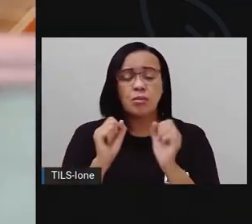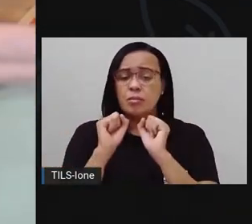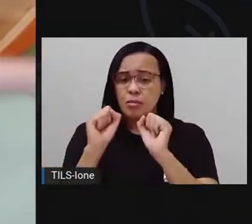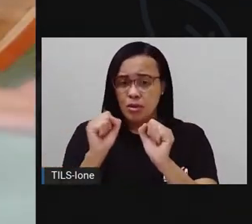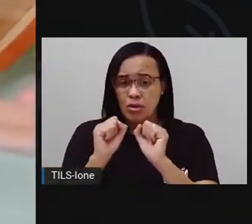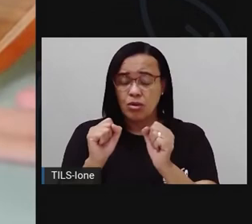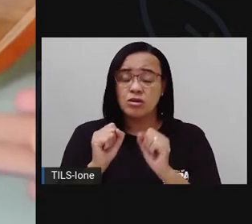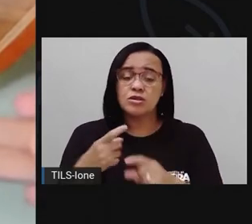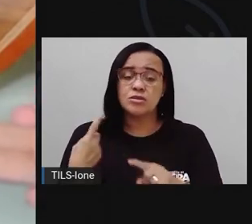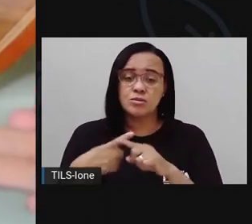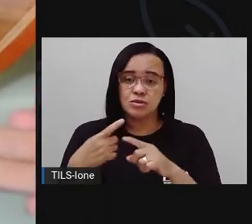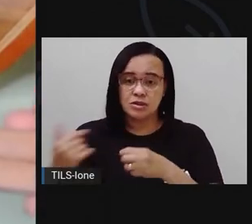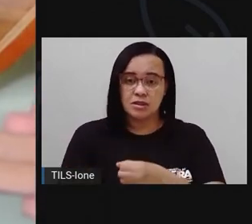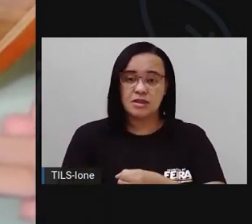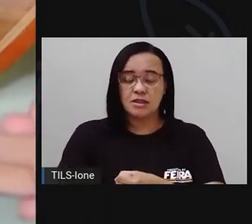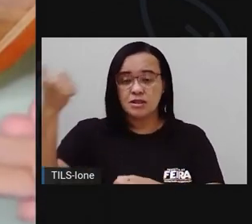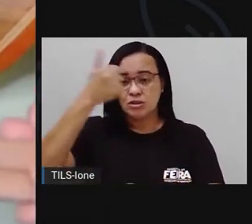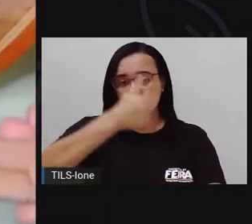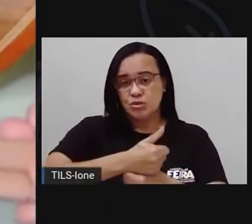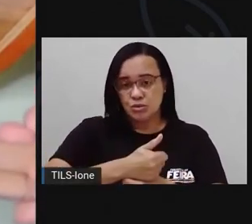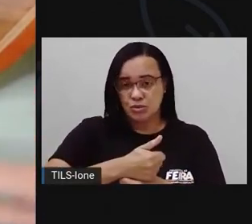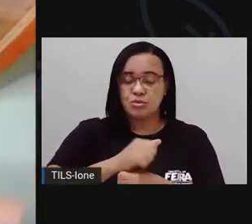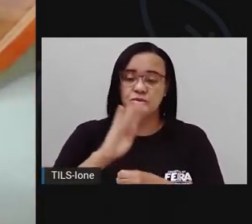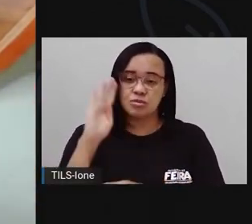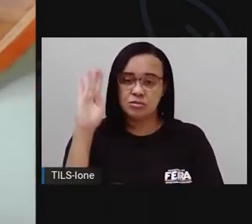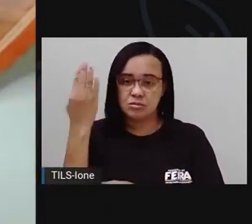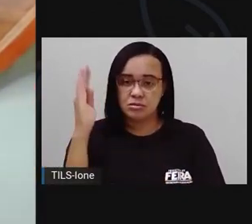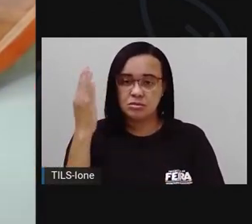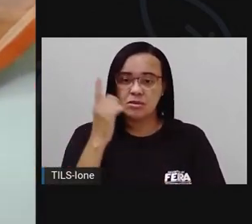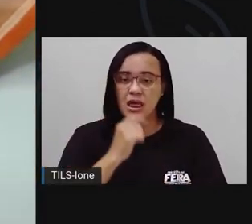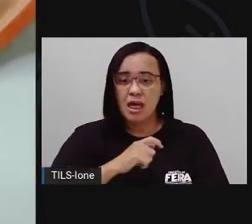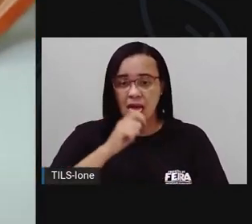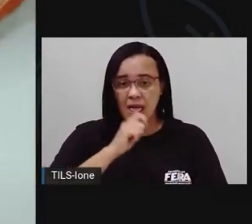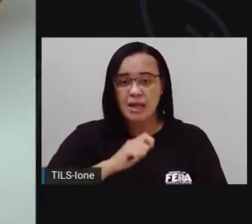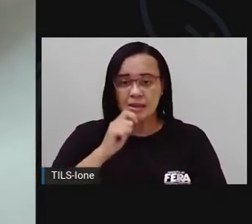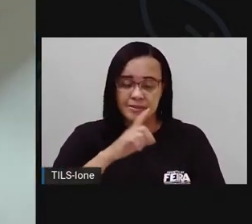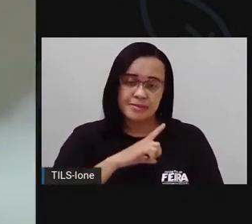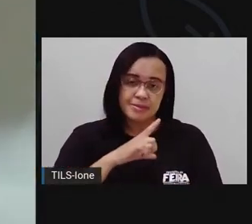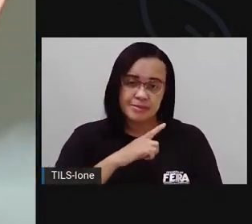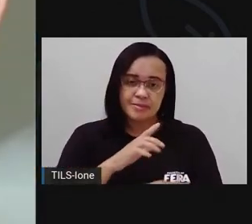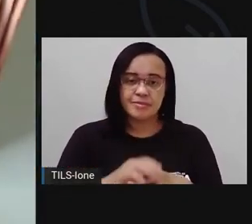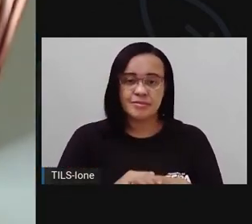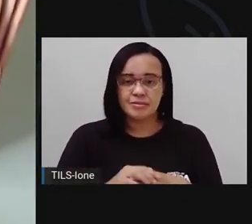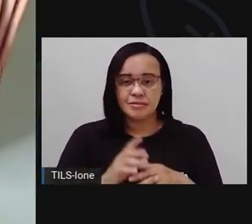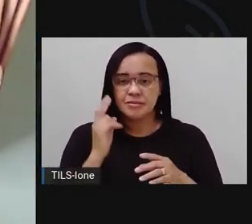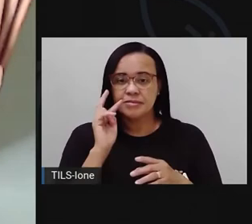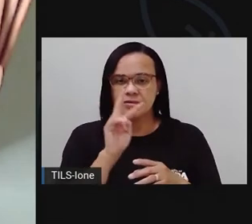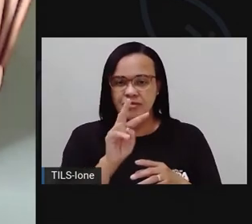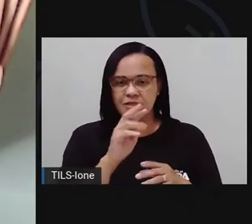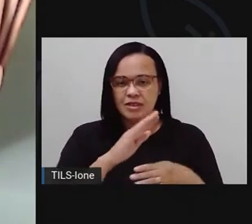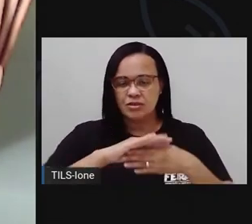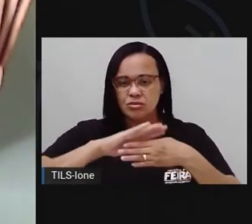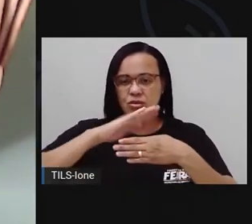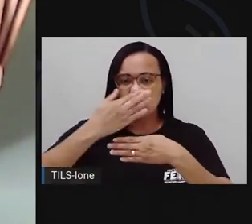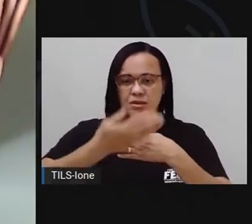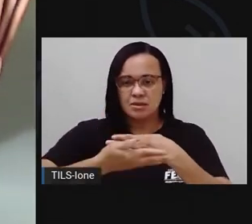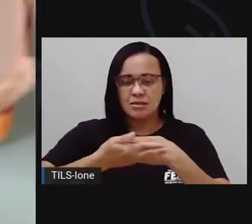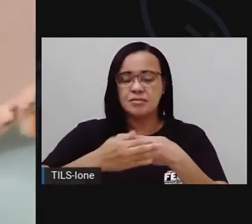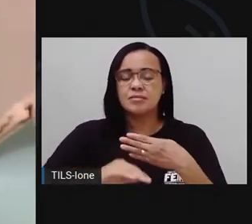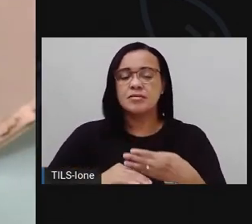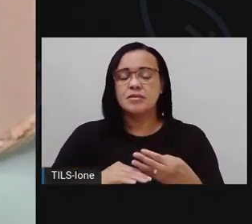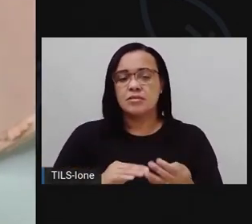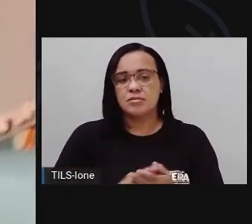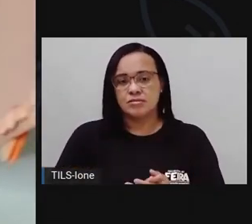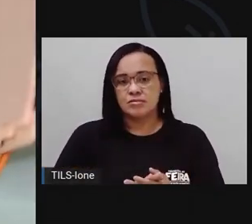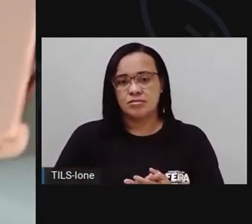ele substitui os palitos, tá certo? Então, e aqui, ó, só mostrar o fundo da casa, do porta-retrato,